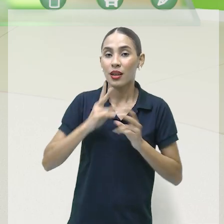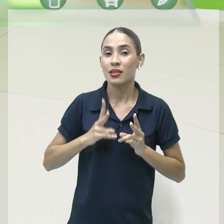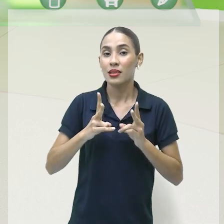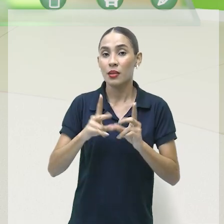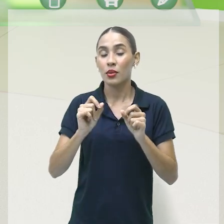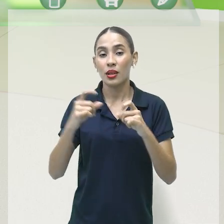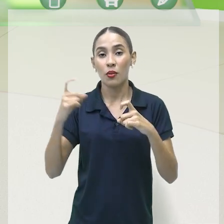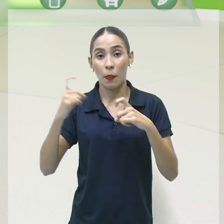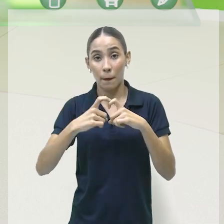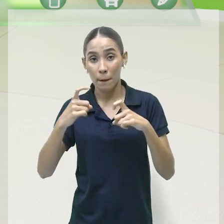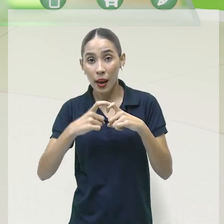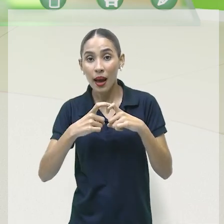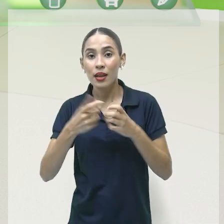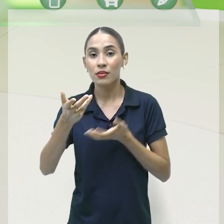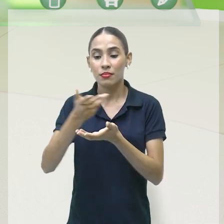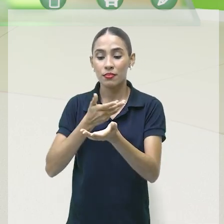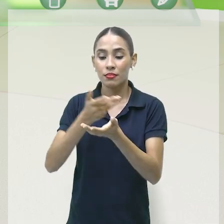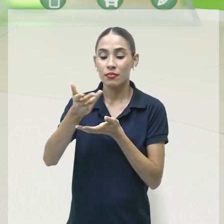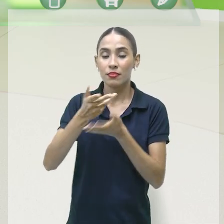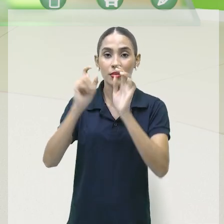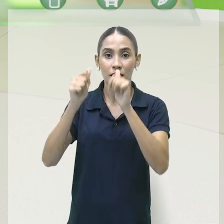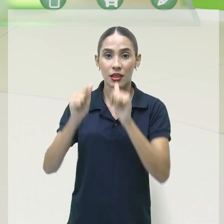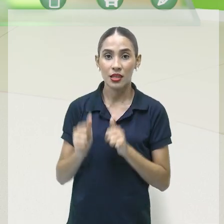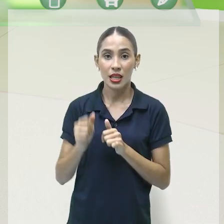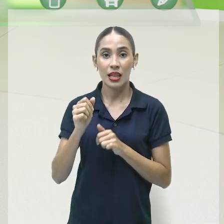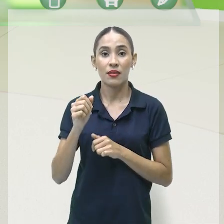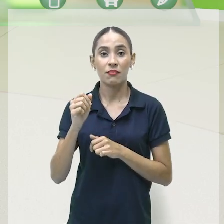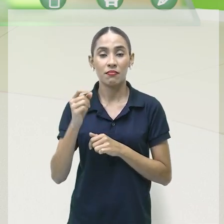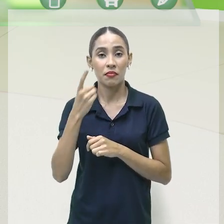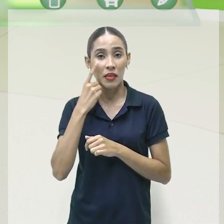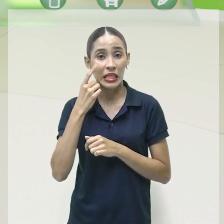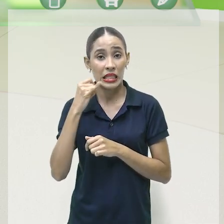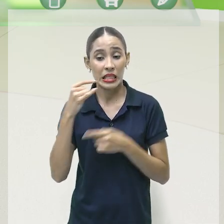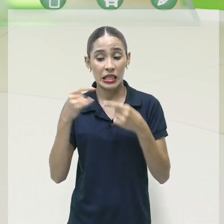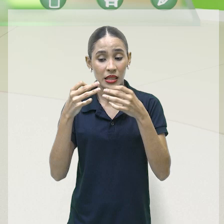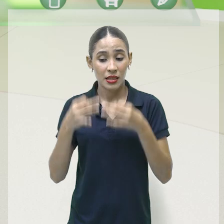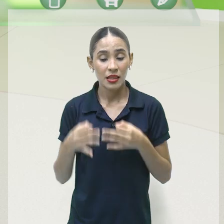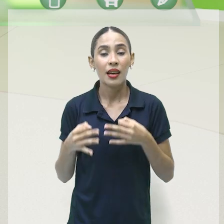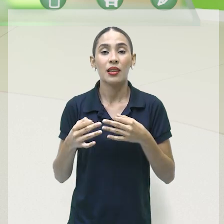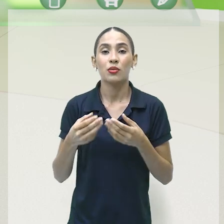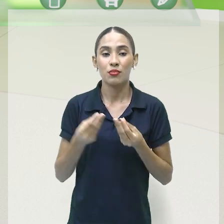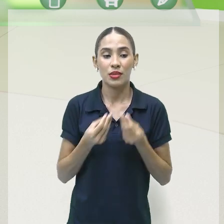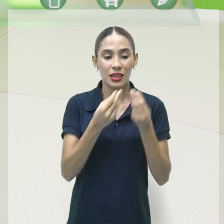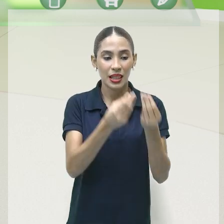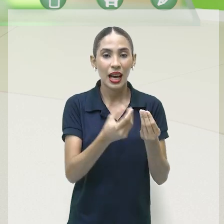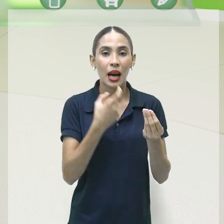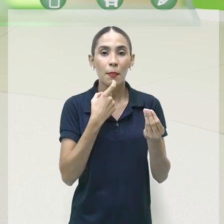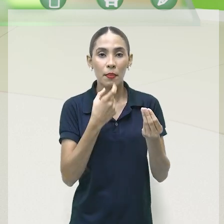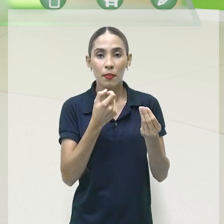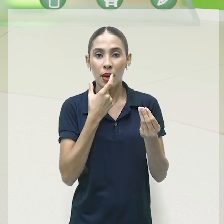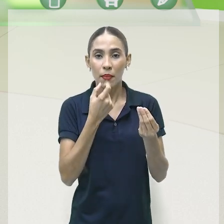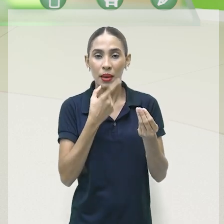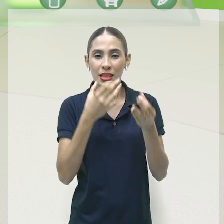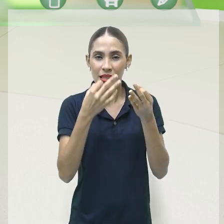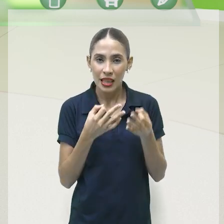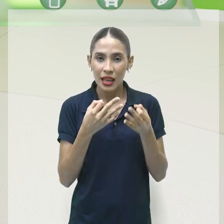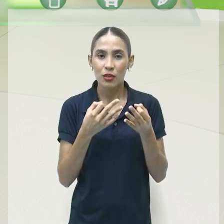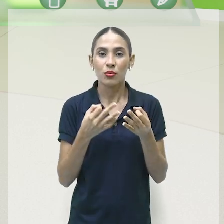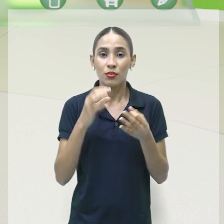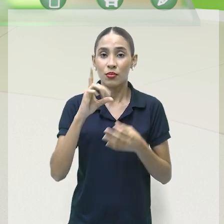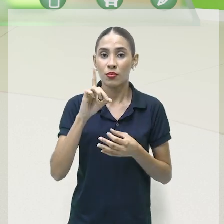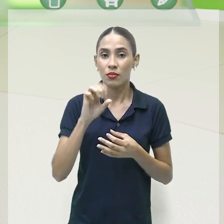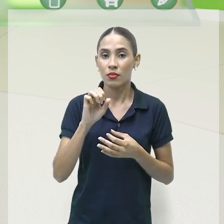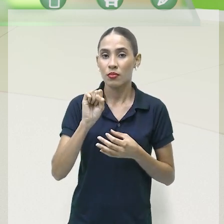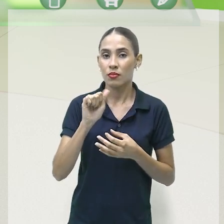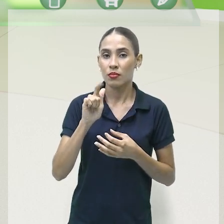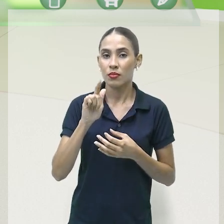um médico para realizar exames, ver se está tudo certinho e ele passar ali o medicamento certo, na dosagem certa e no